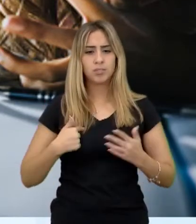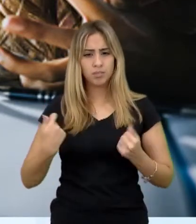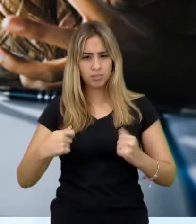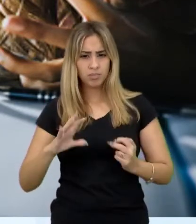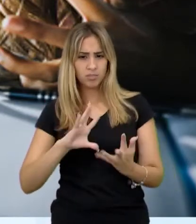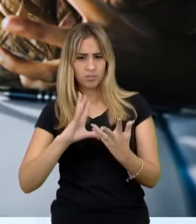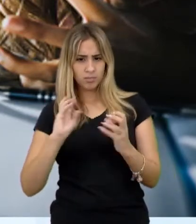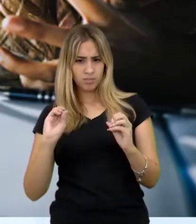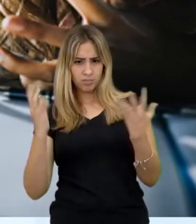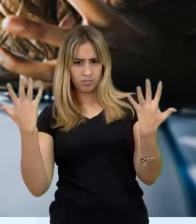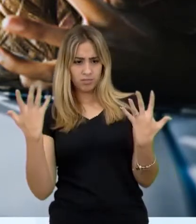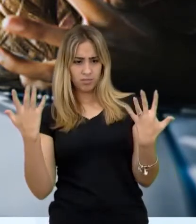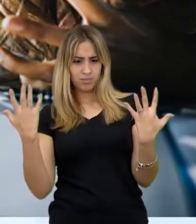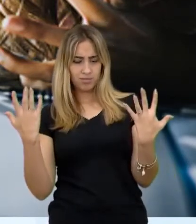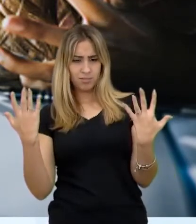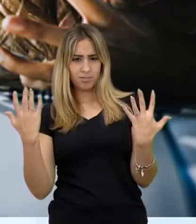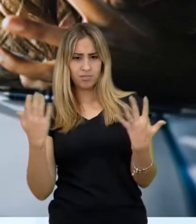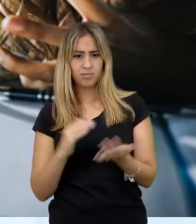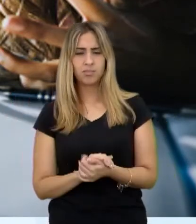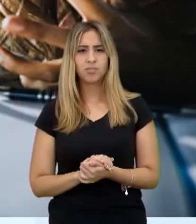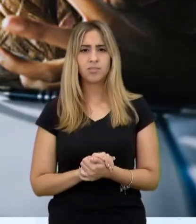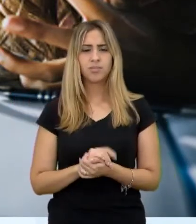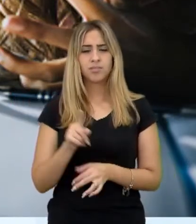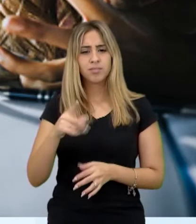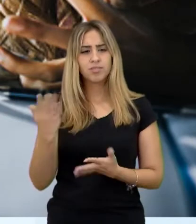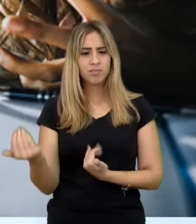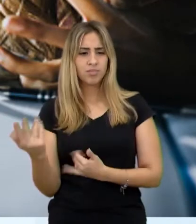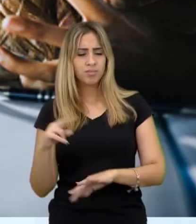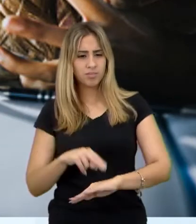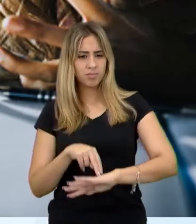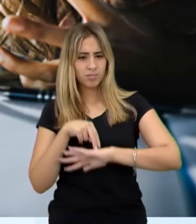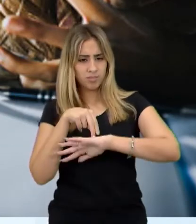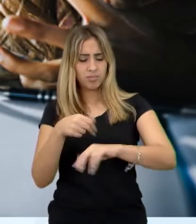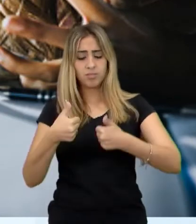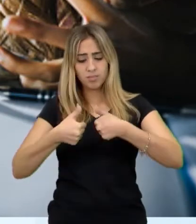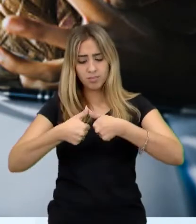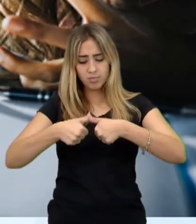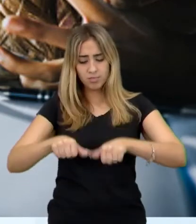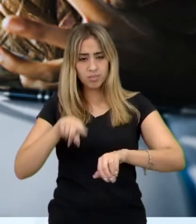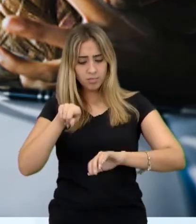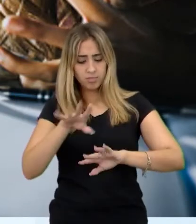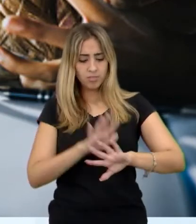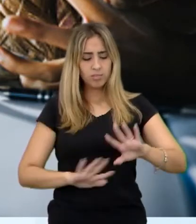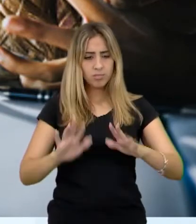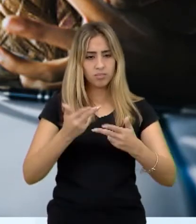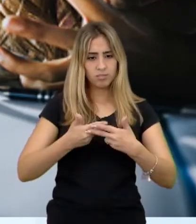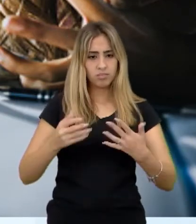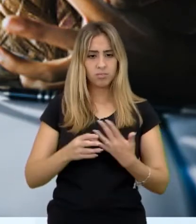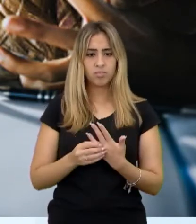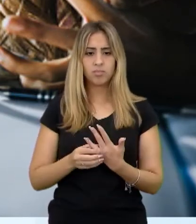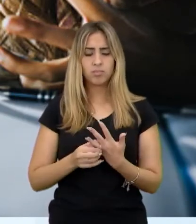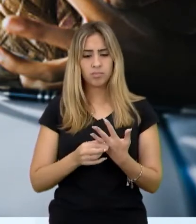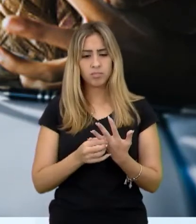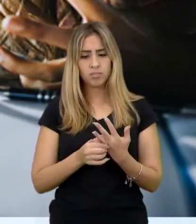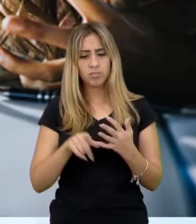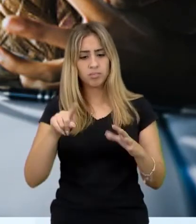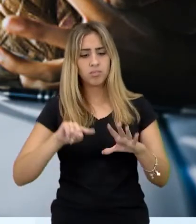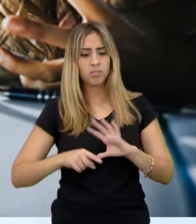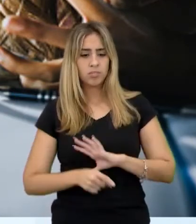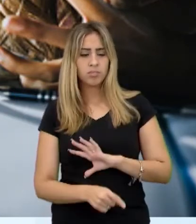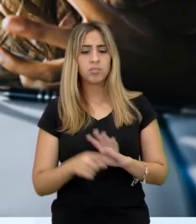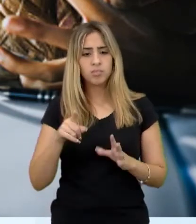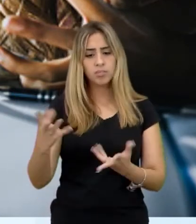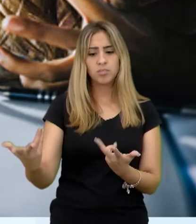que resolver, né? Então, poxa, o jovem protagonista que está nesse itinerário, esse aprofundamento, ele